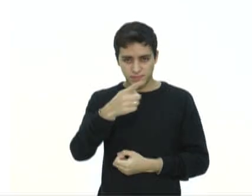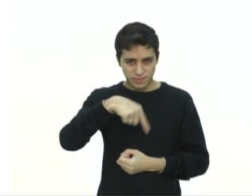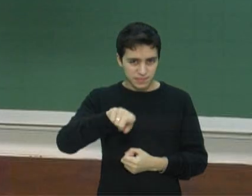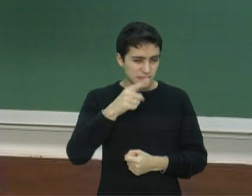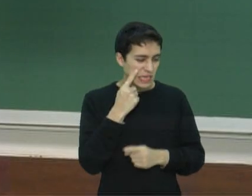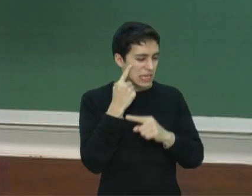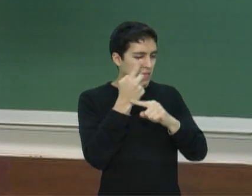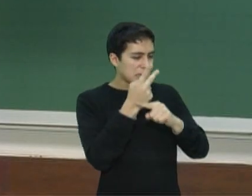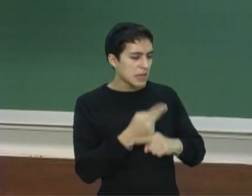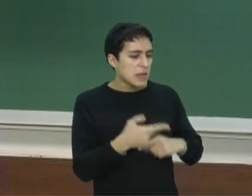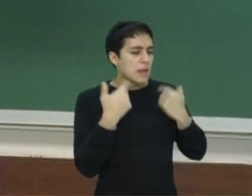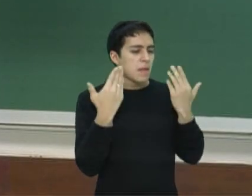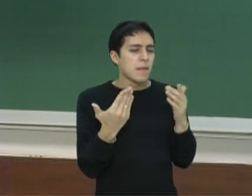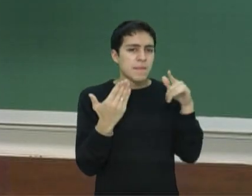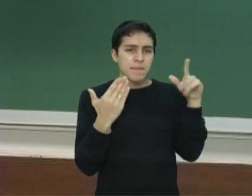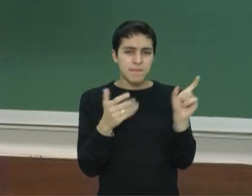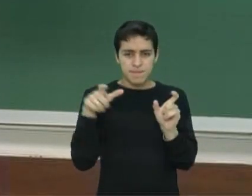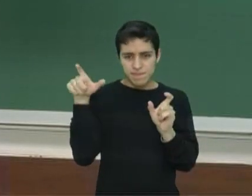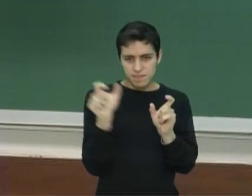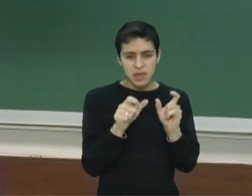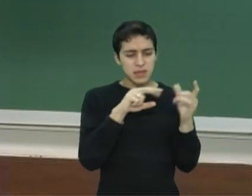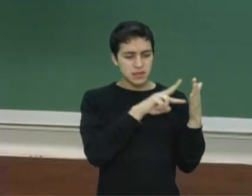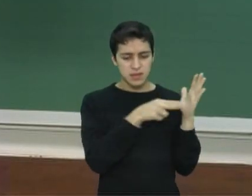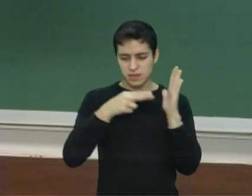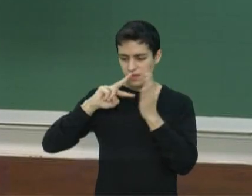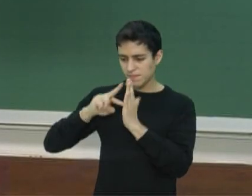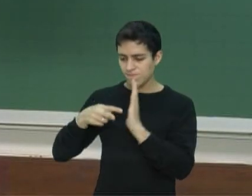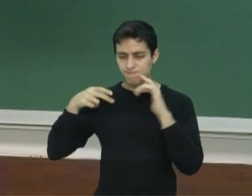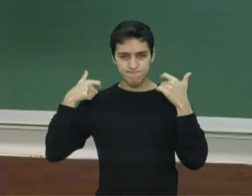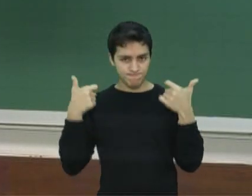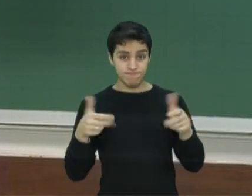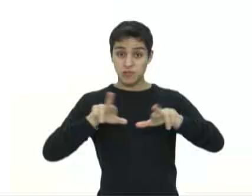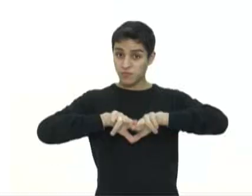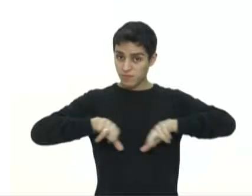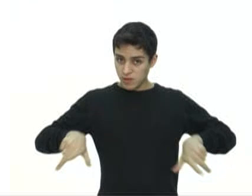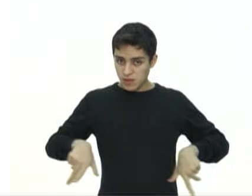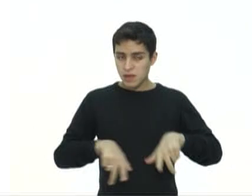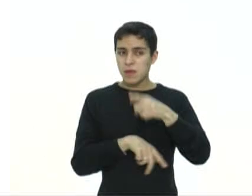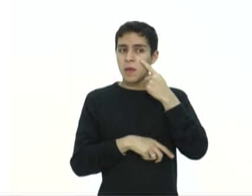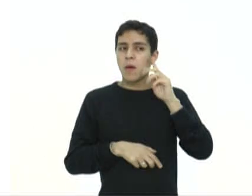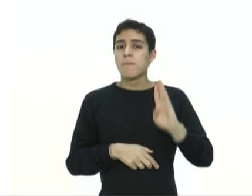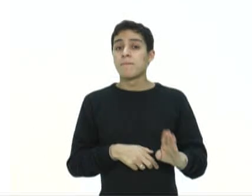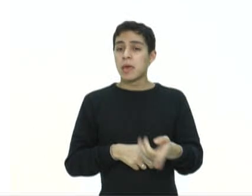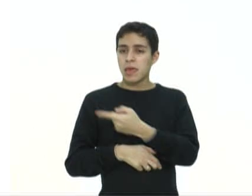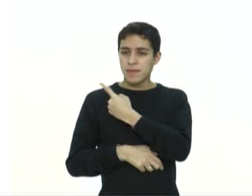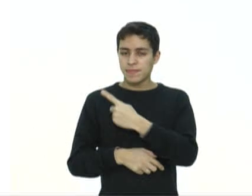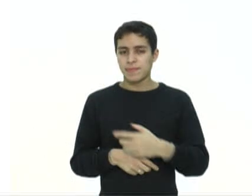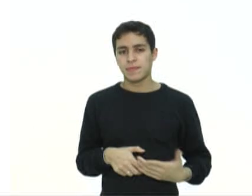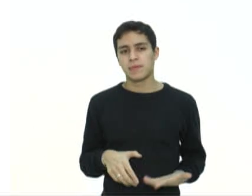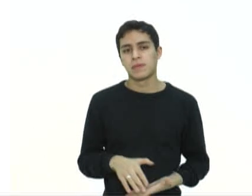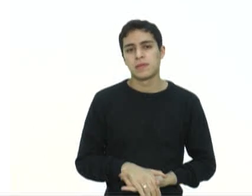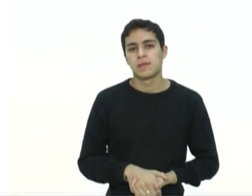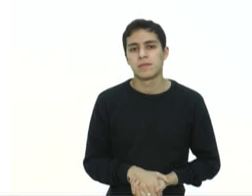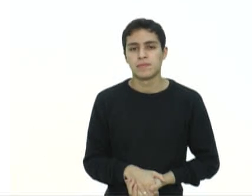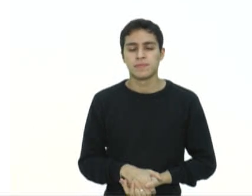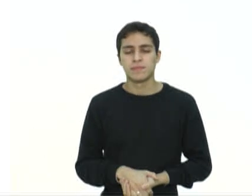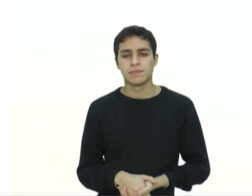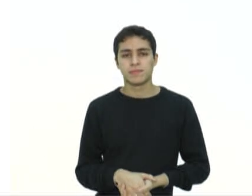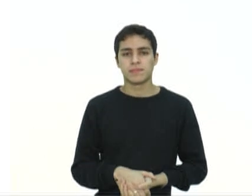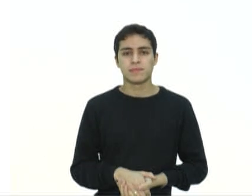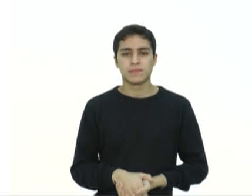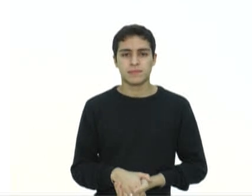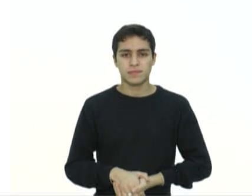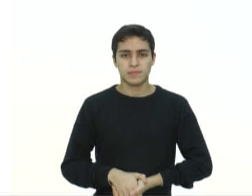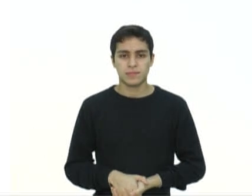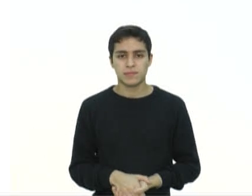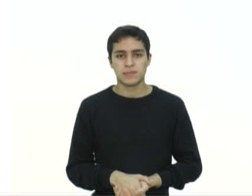encontrar uma palavrinha com dois significados diferentes. Em la B, estaban Carlos y Luis conversando